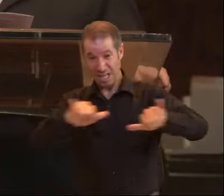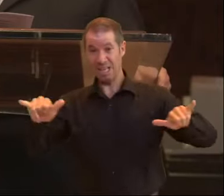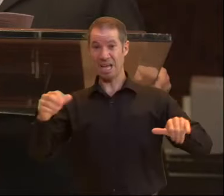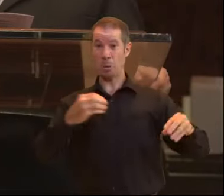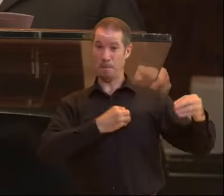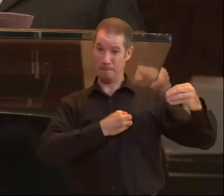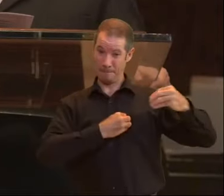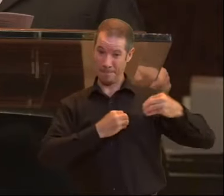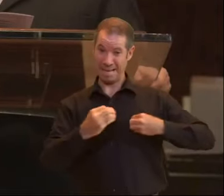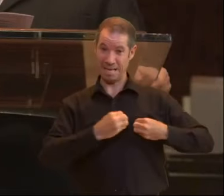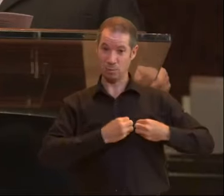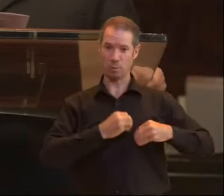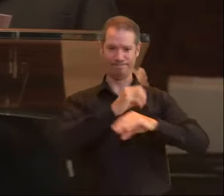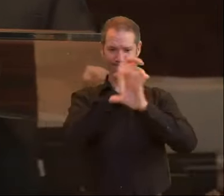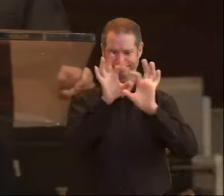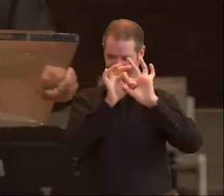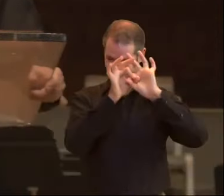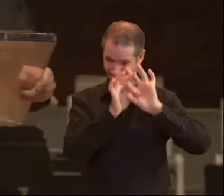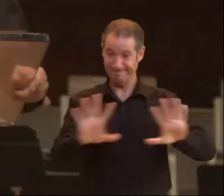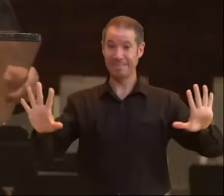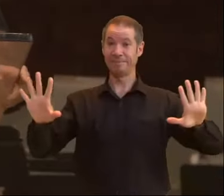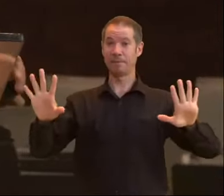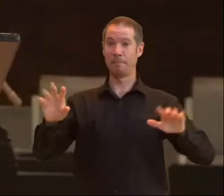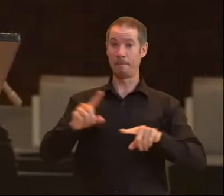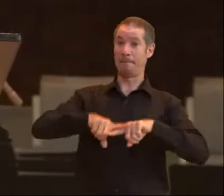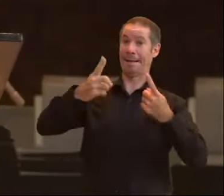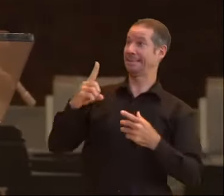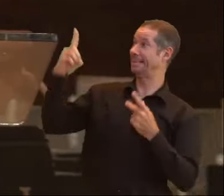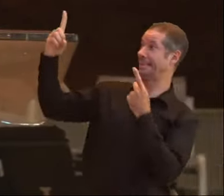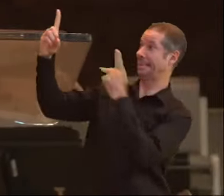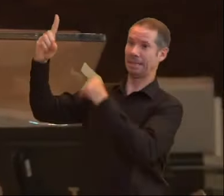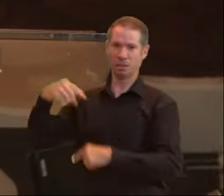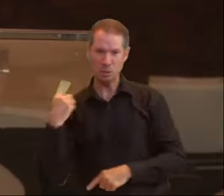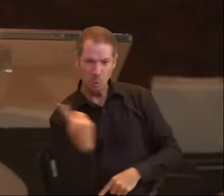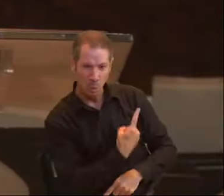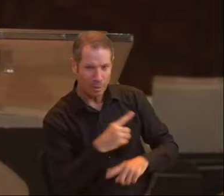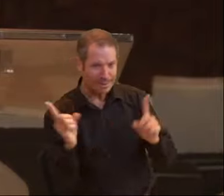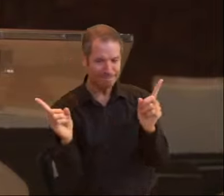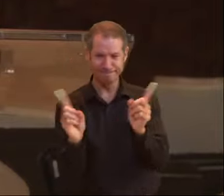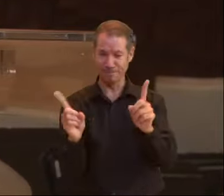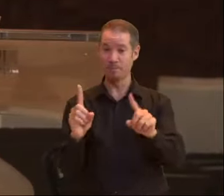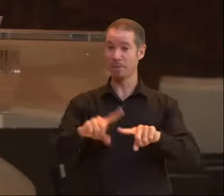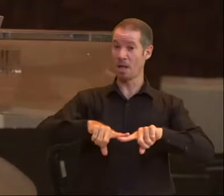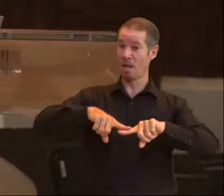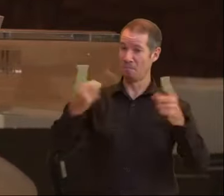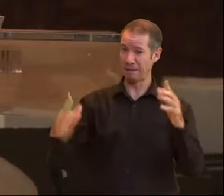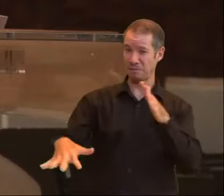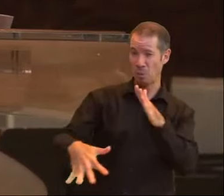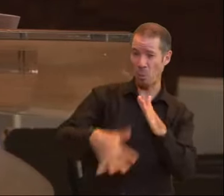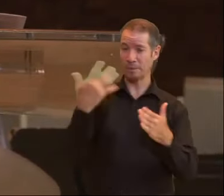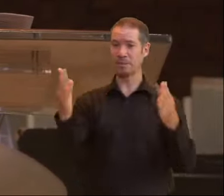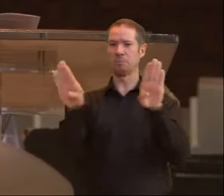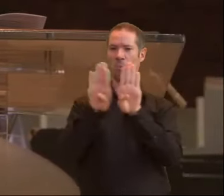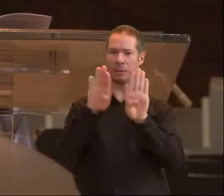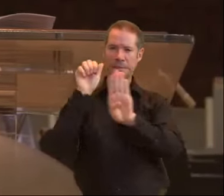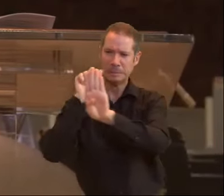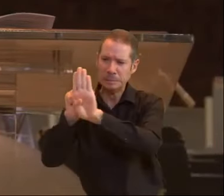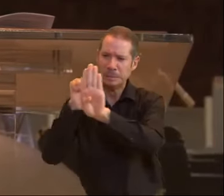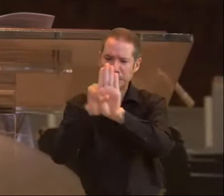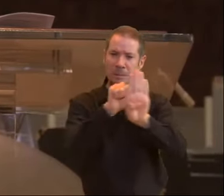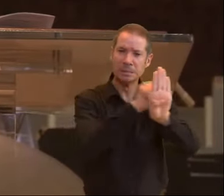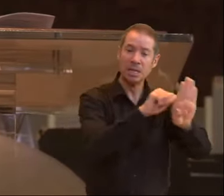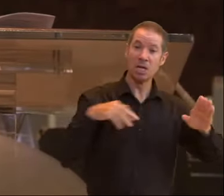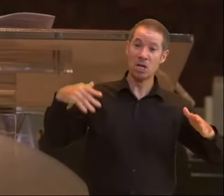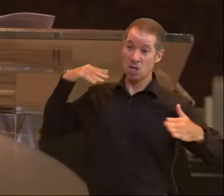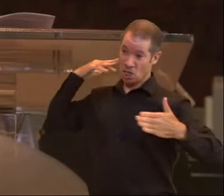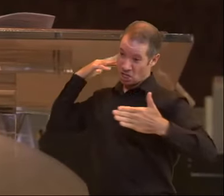pecador absolvido. Mas isso parte dele, isso não parte de nós. Mas em quantas portas você já bateu para chegar até